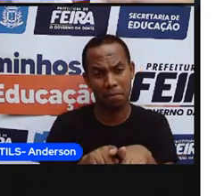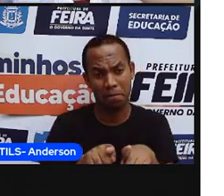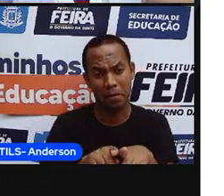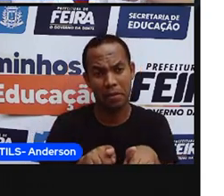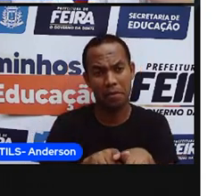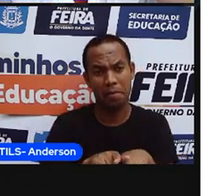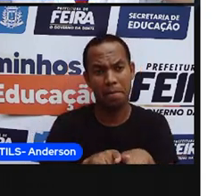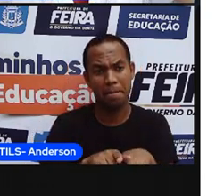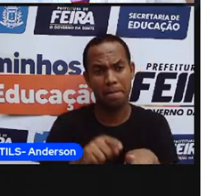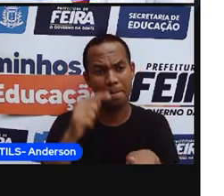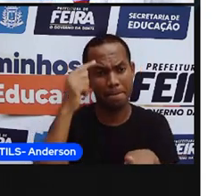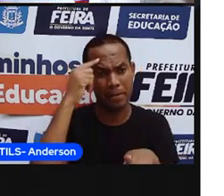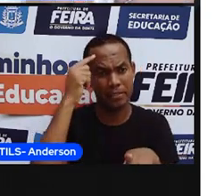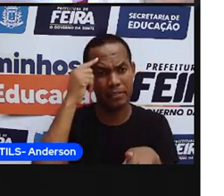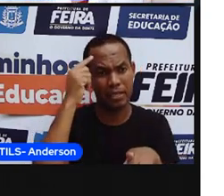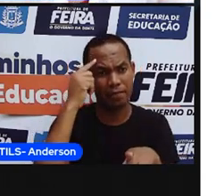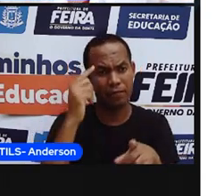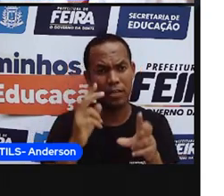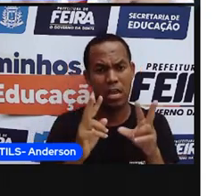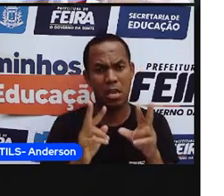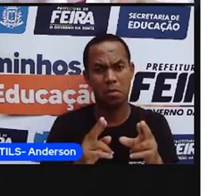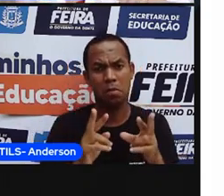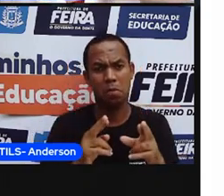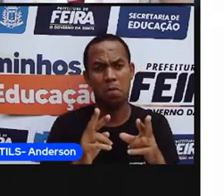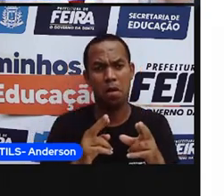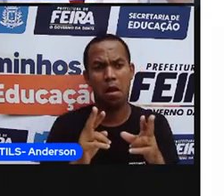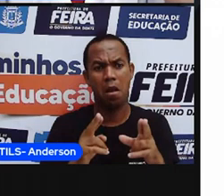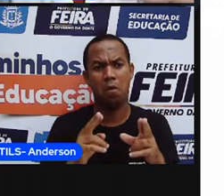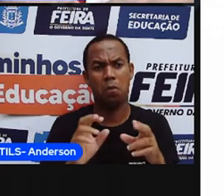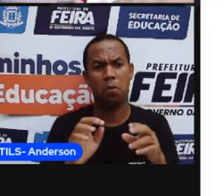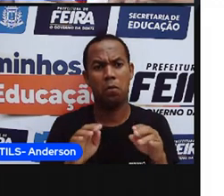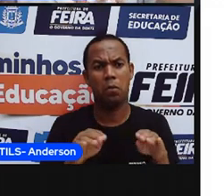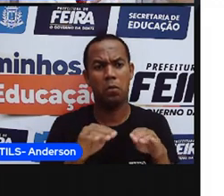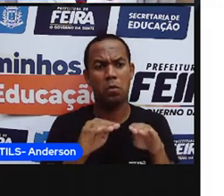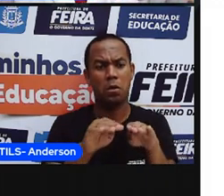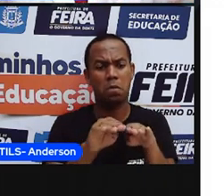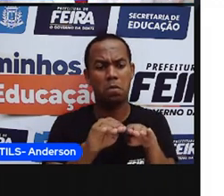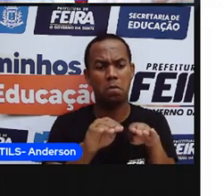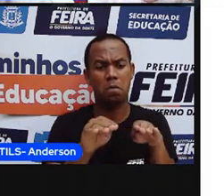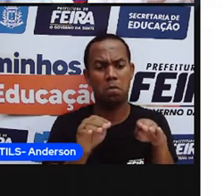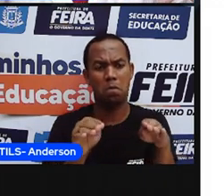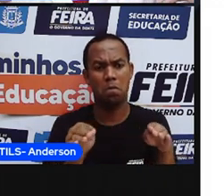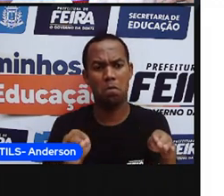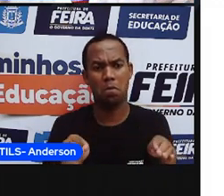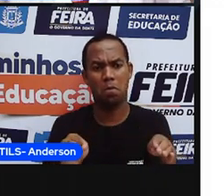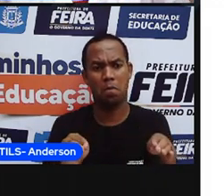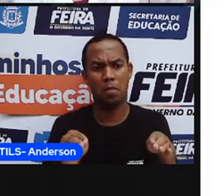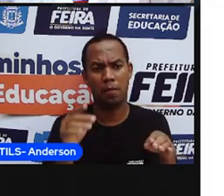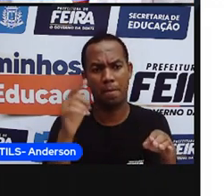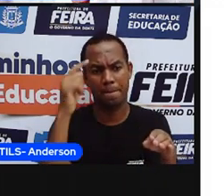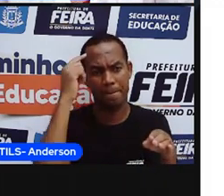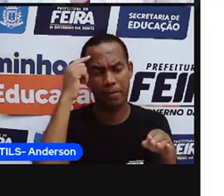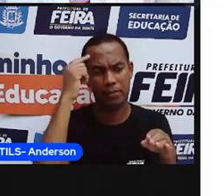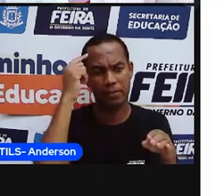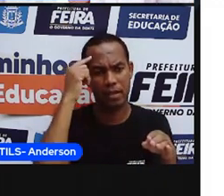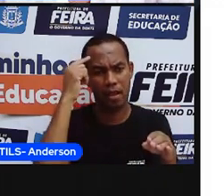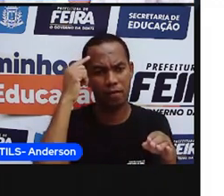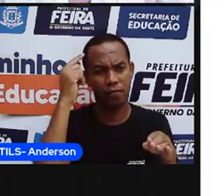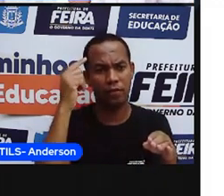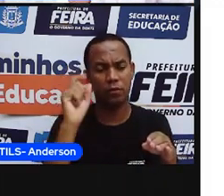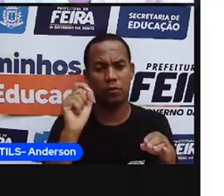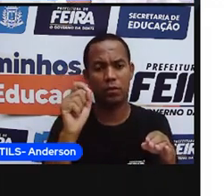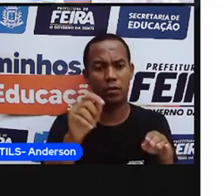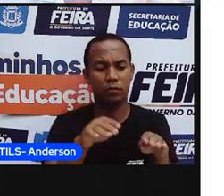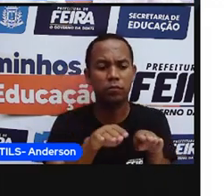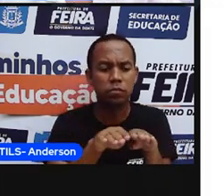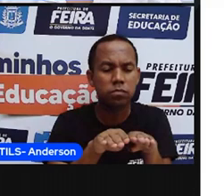né? Achatada, como um disco, seria redonda, mas seria como um disco e as pessoas teriam uma borda